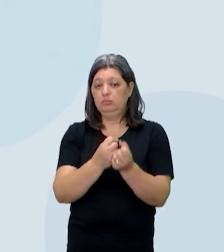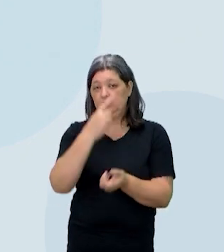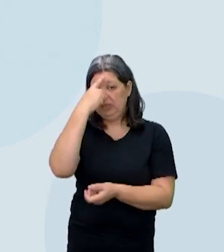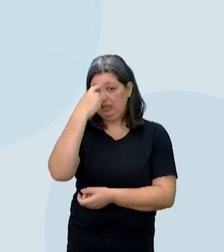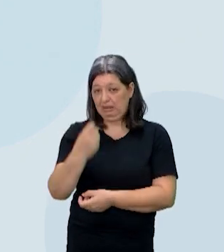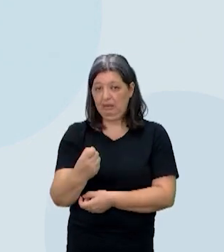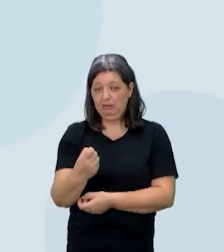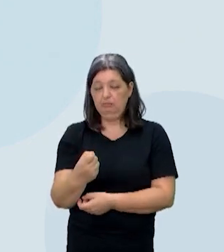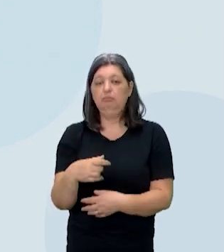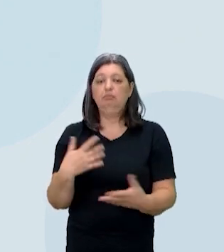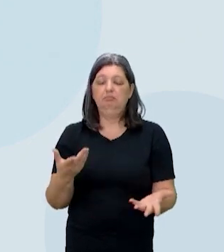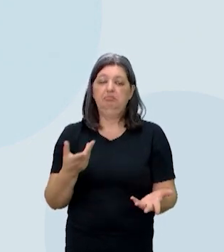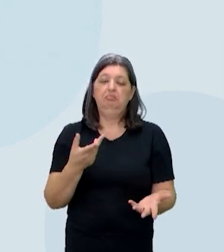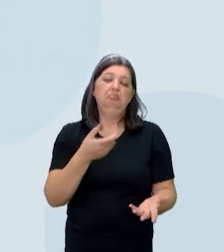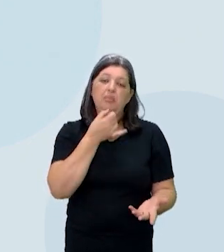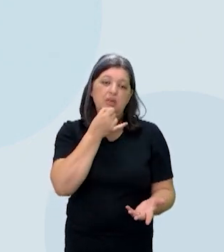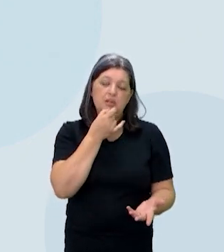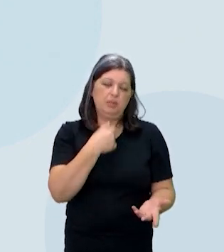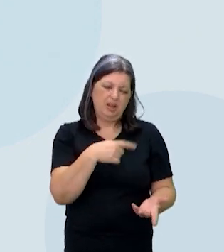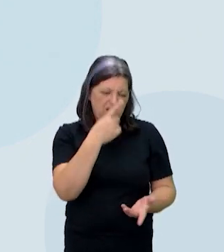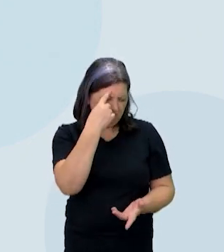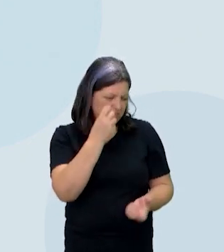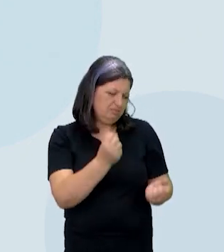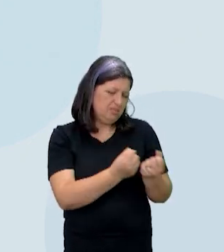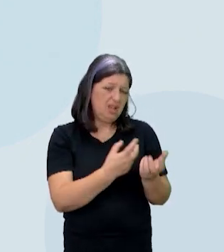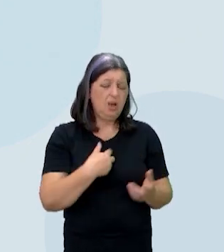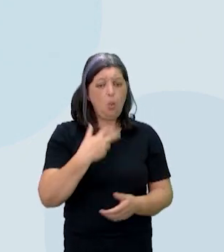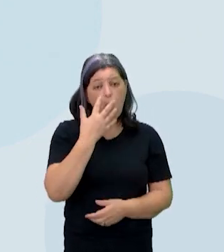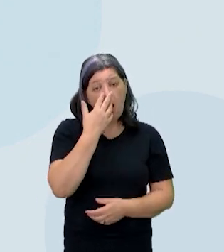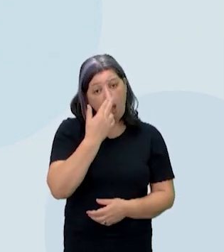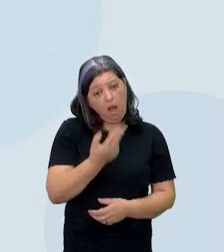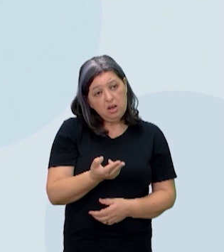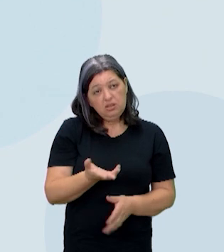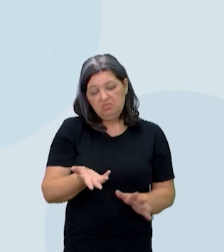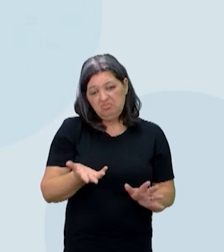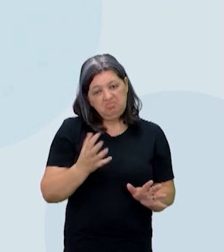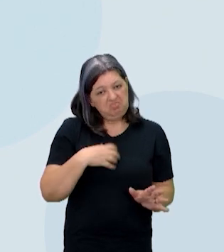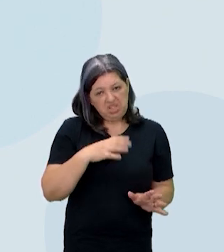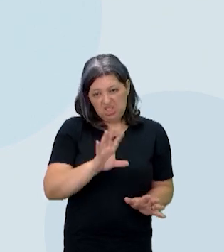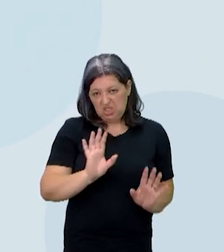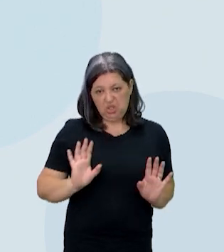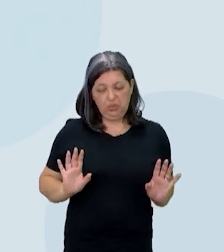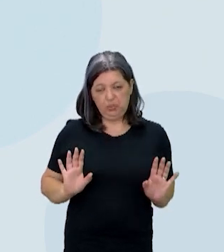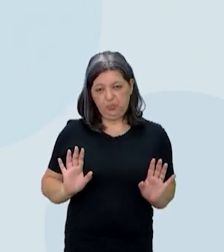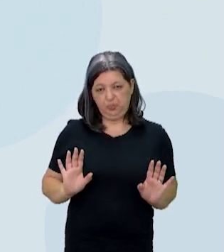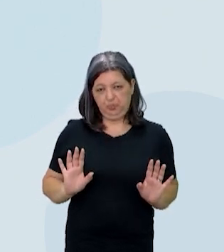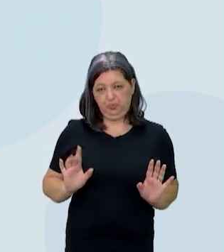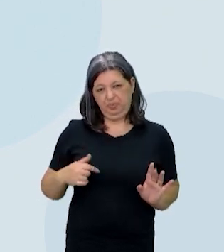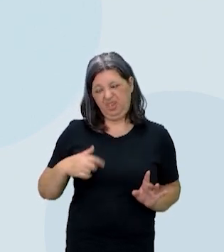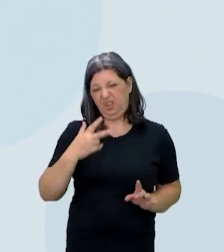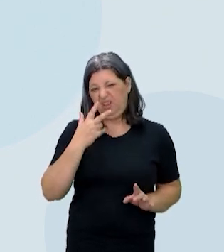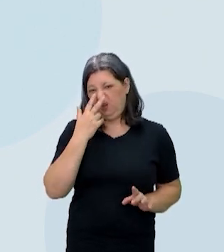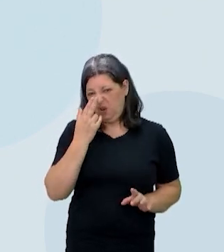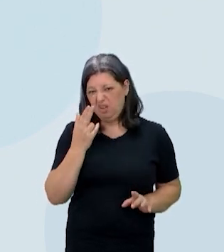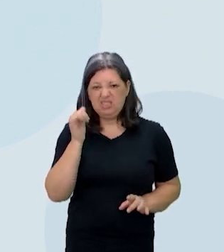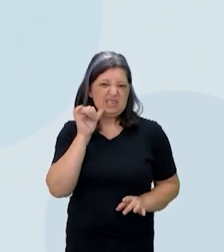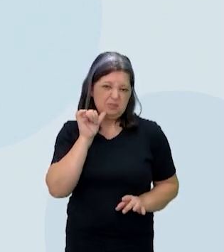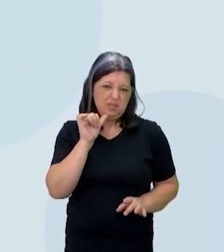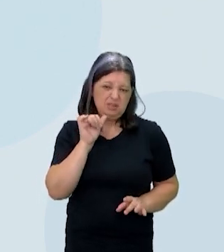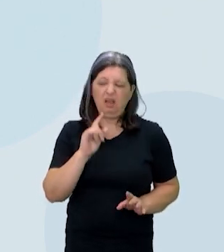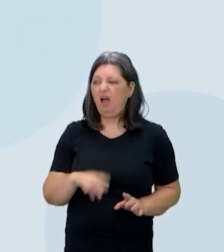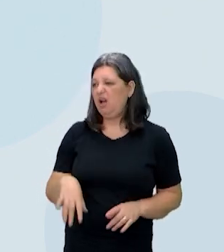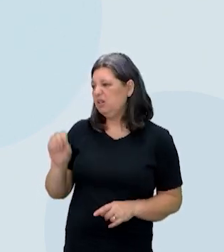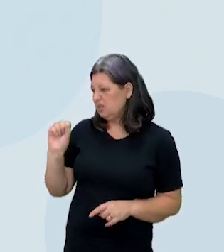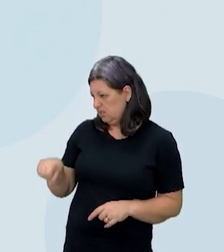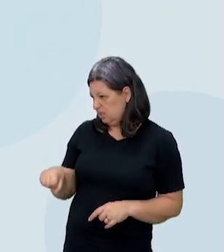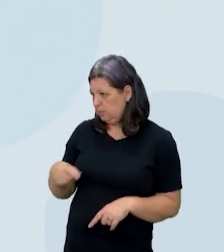ideia? Então, uma coisa é eu defender, eu acho que é isso mesmo, né? Eu acho que as meninas, porque é eu assim, acho. porque é. Porque